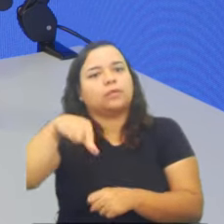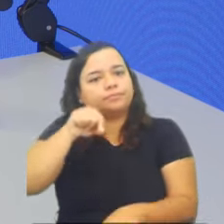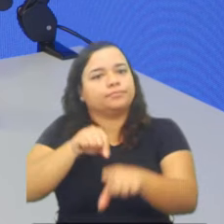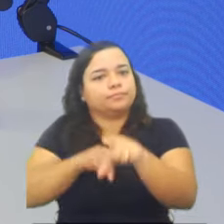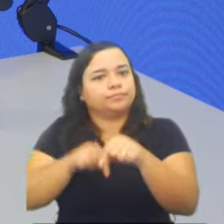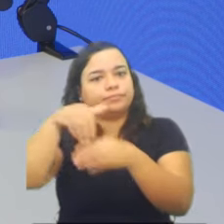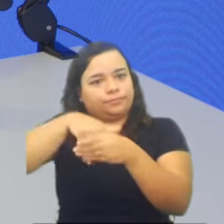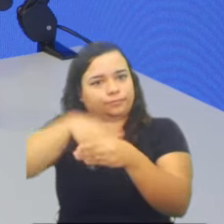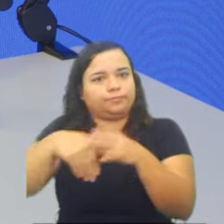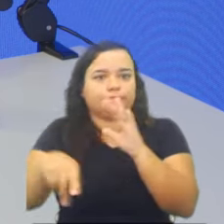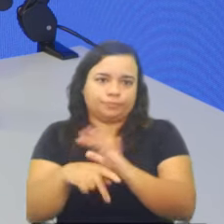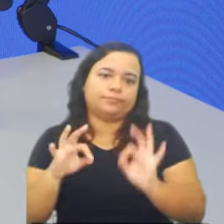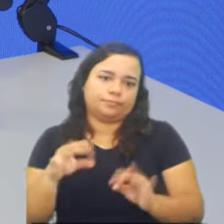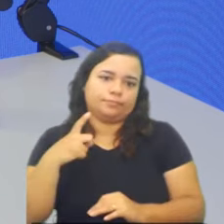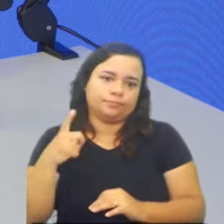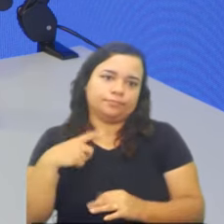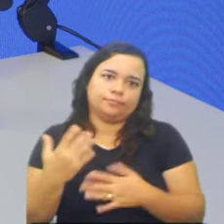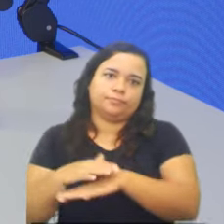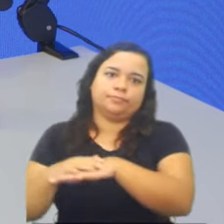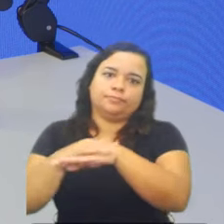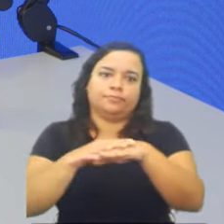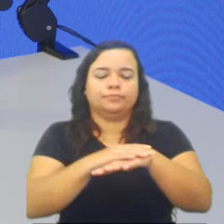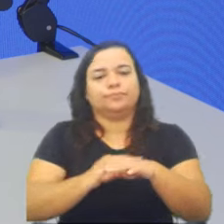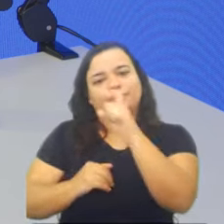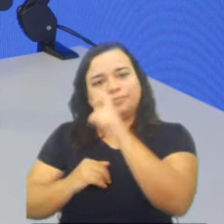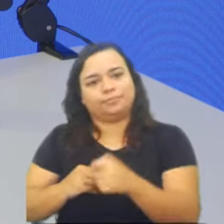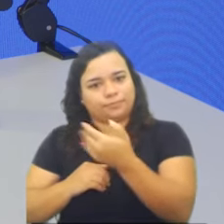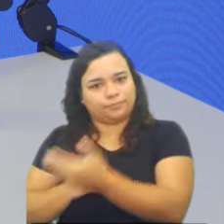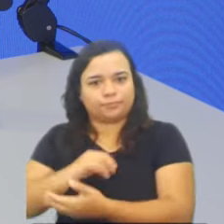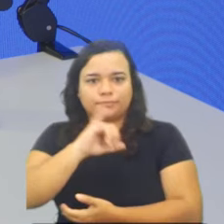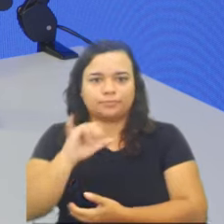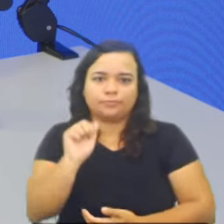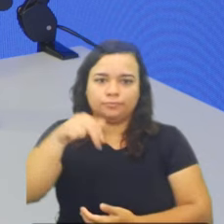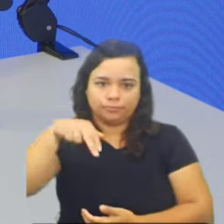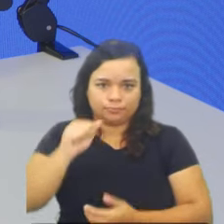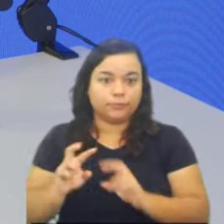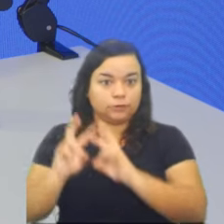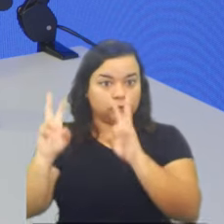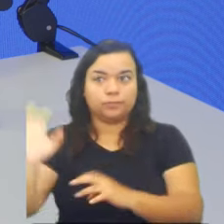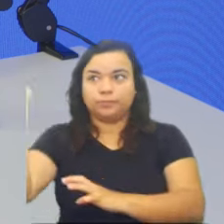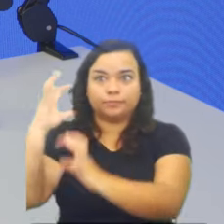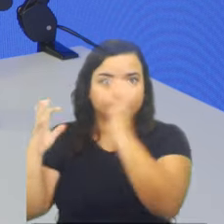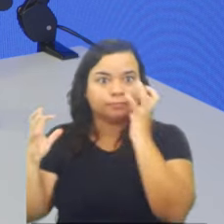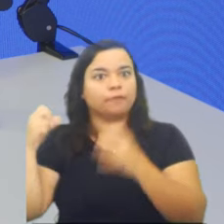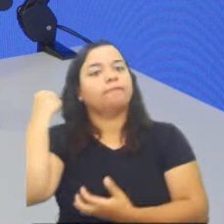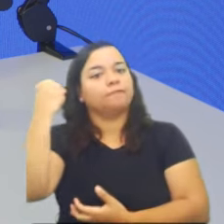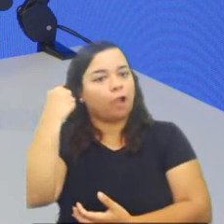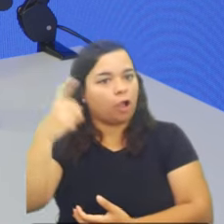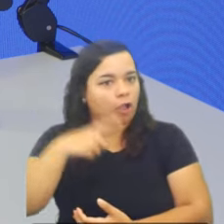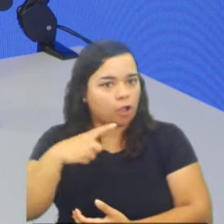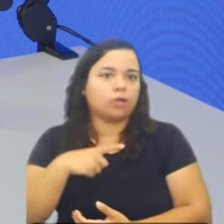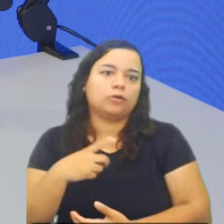né Eh eh conversando um pouco com a com a Jana eh sobre a a